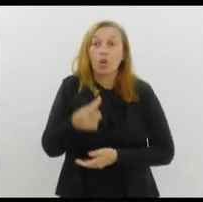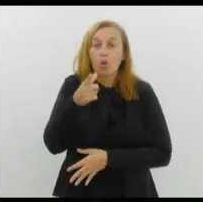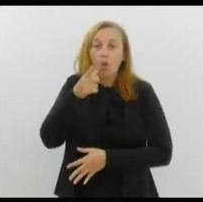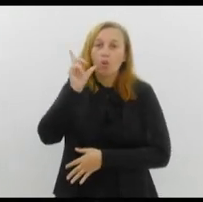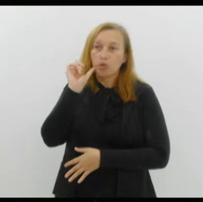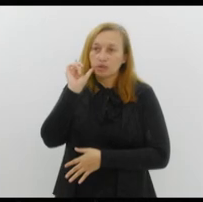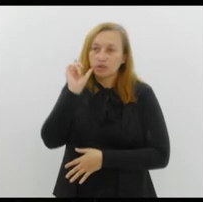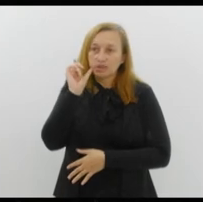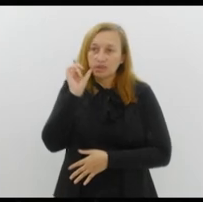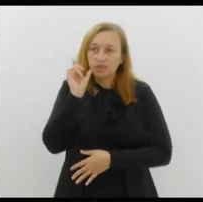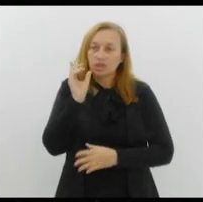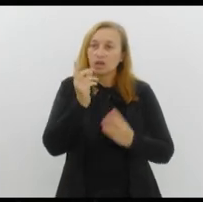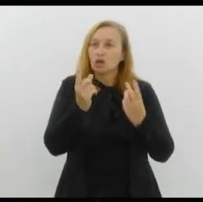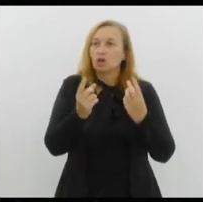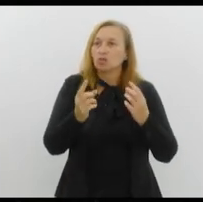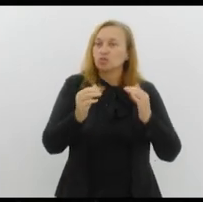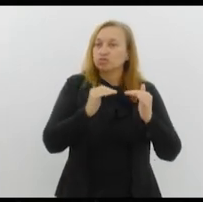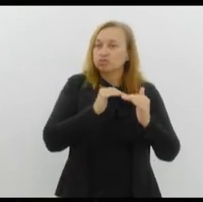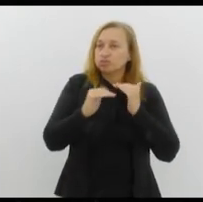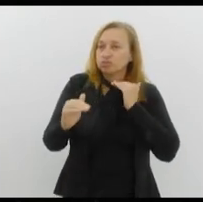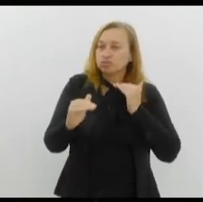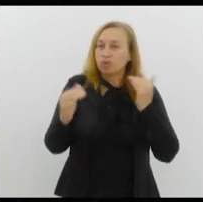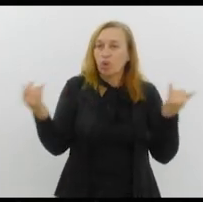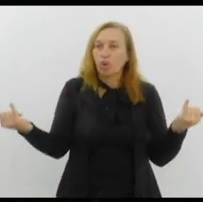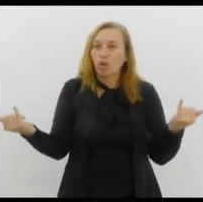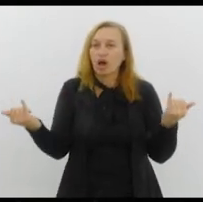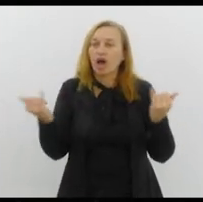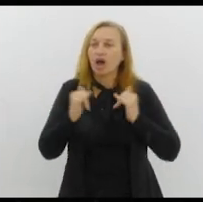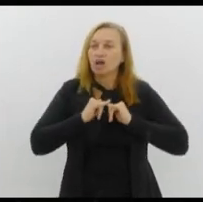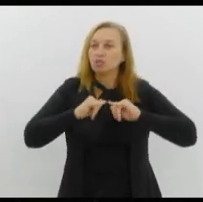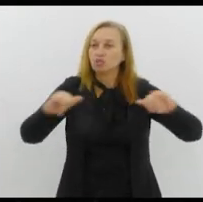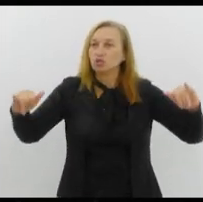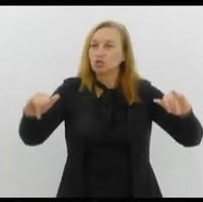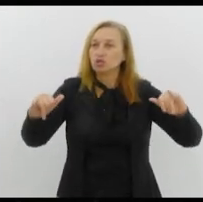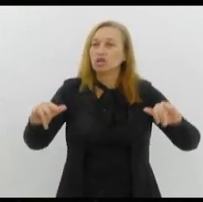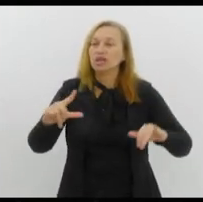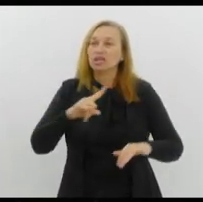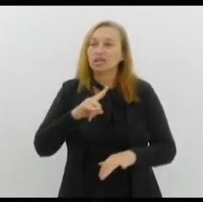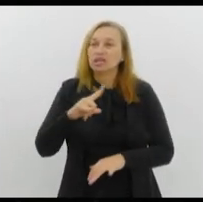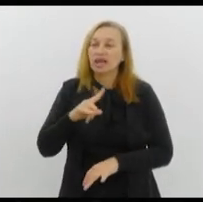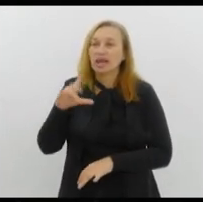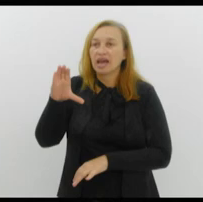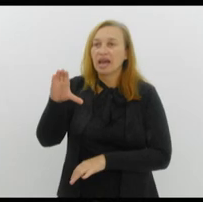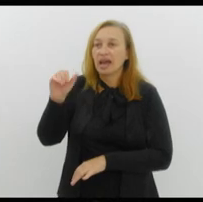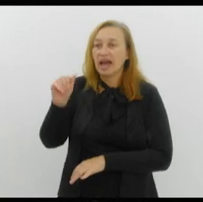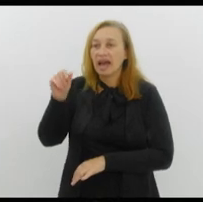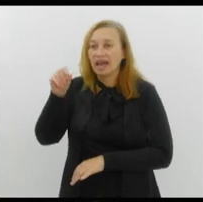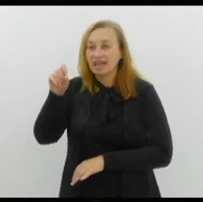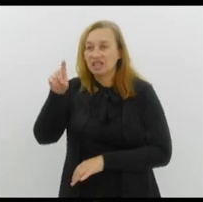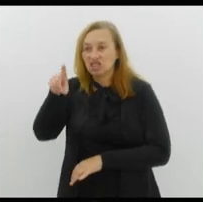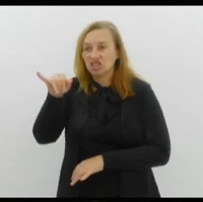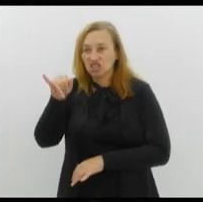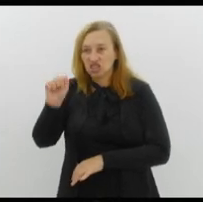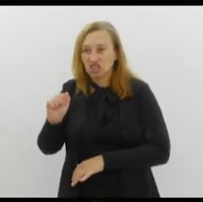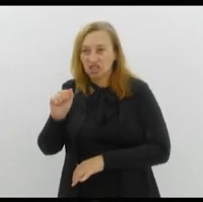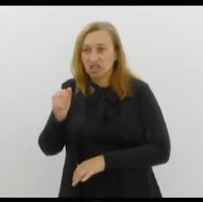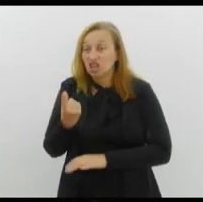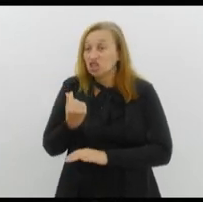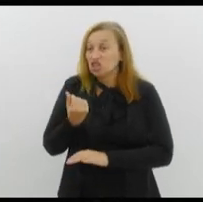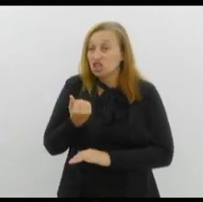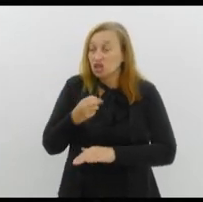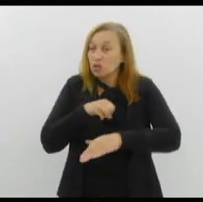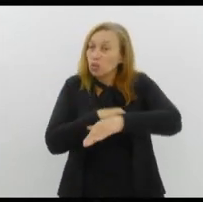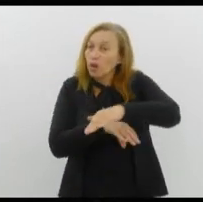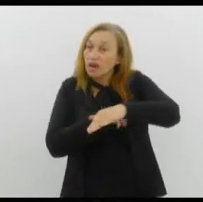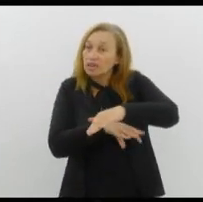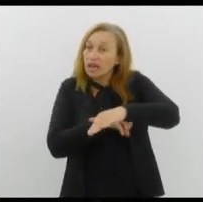a Supervia anunciou para a Sociedade Fluminense que tem caixa para manter as operações por apenas